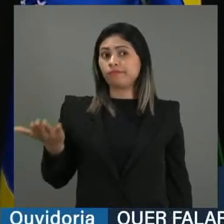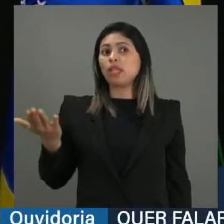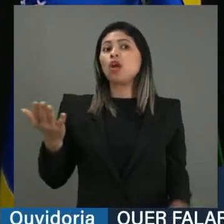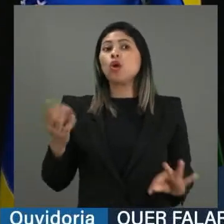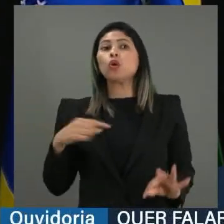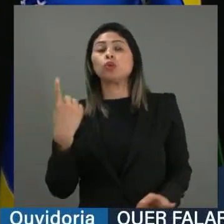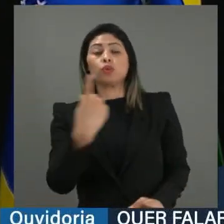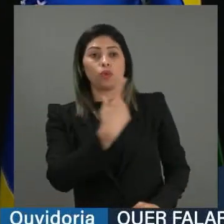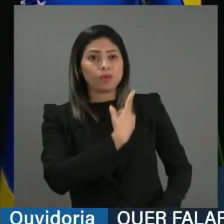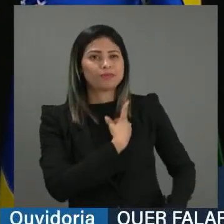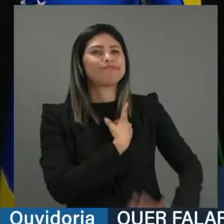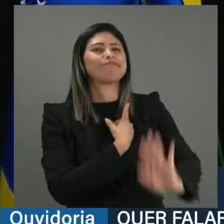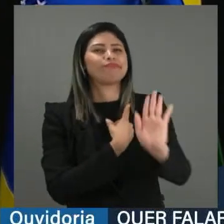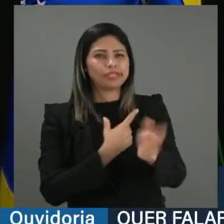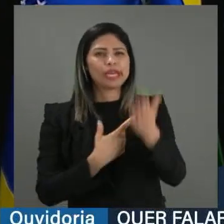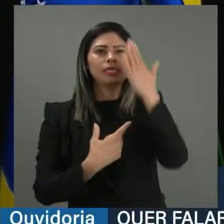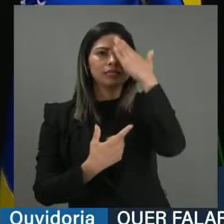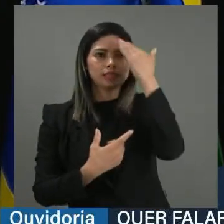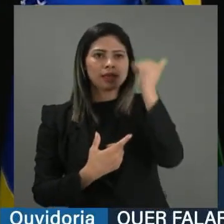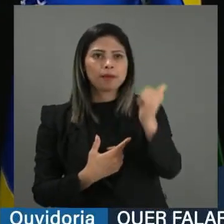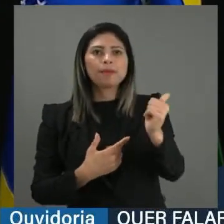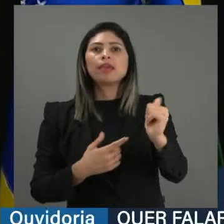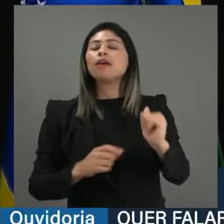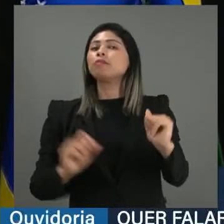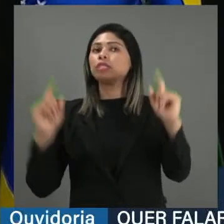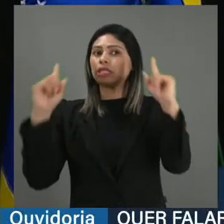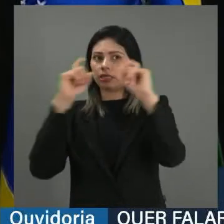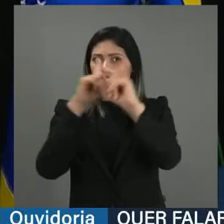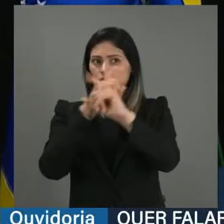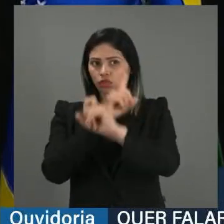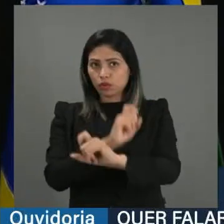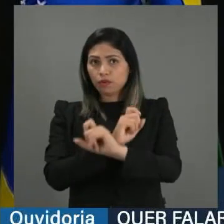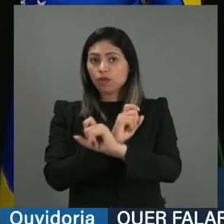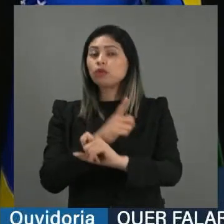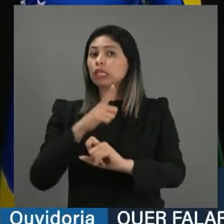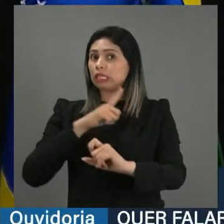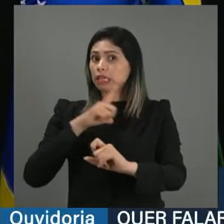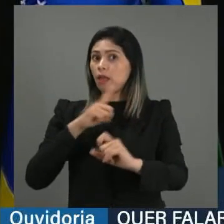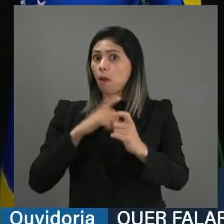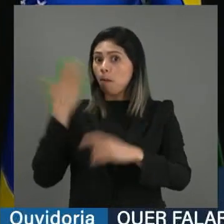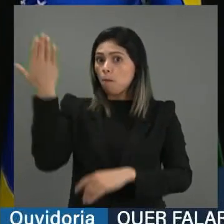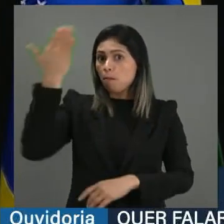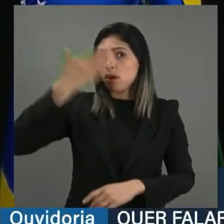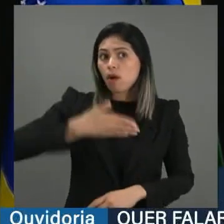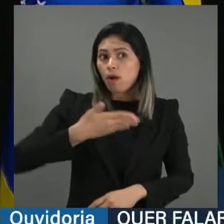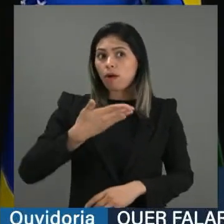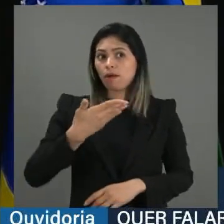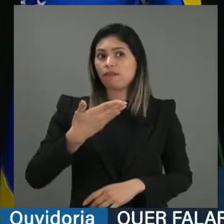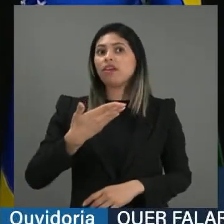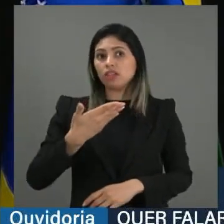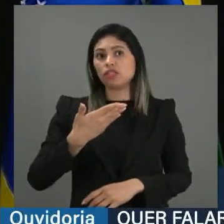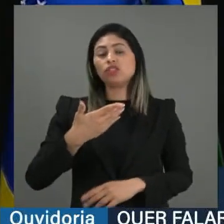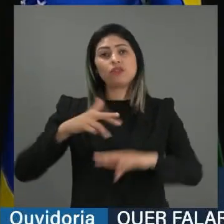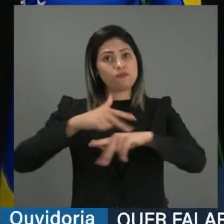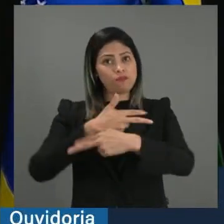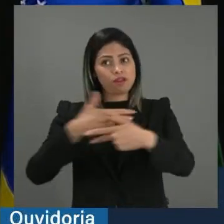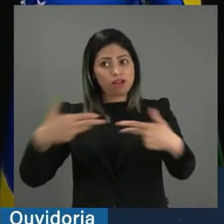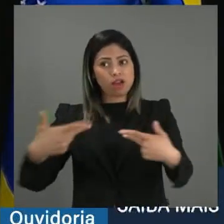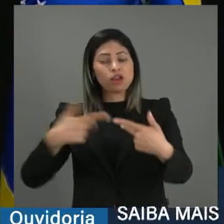Todos nós conhecemos a grande dificuldade na coleta de provas de qualquer crime